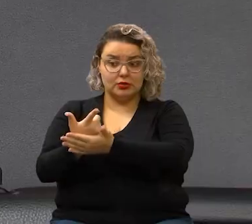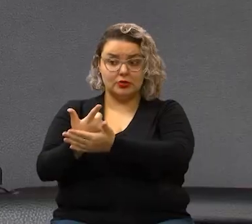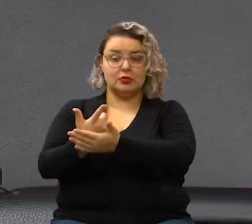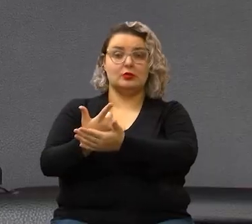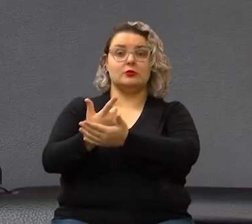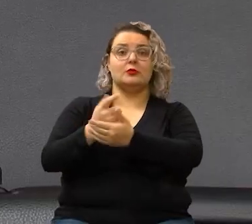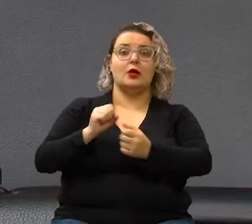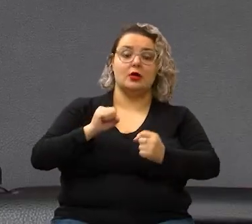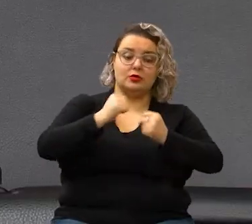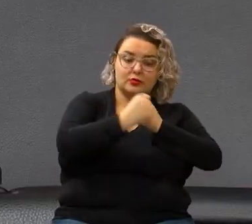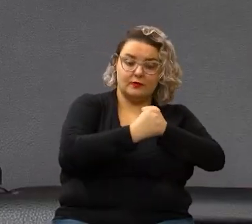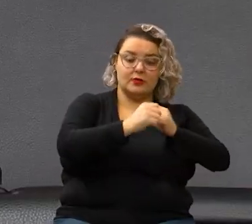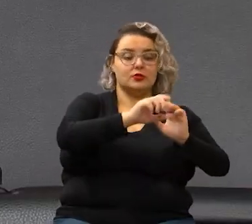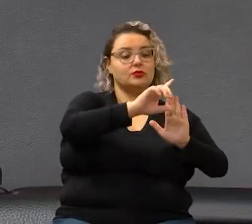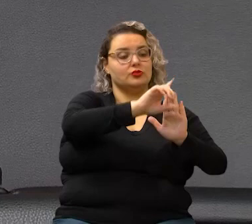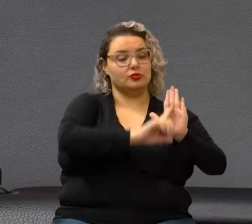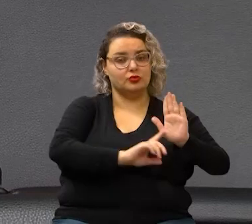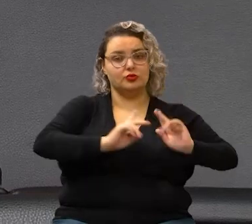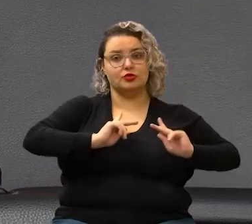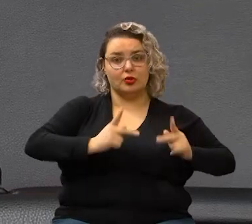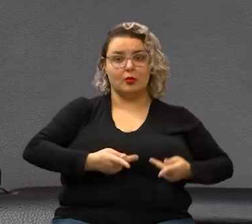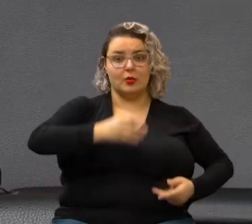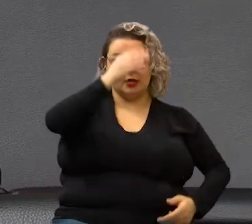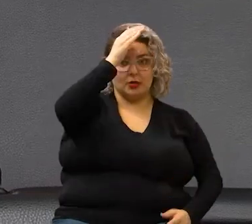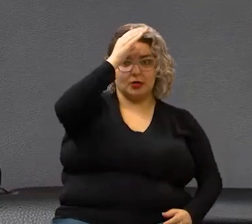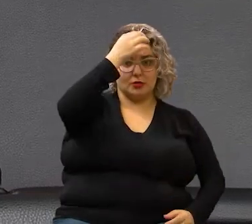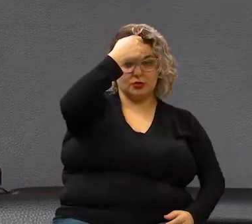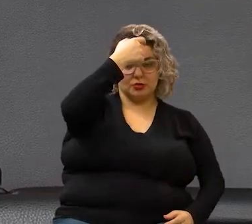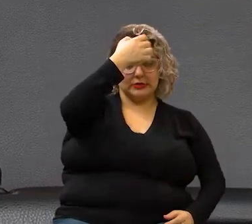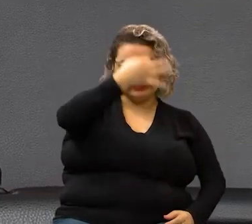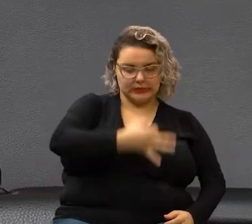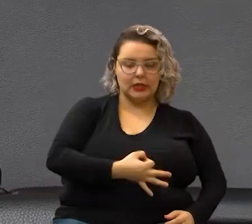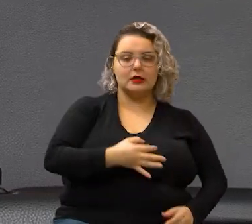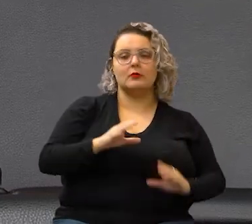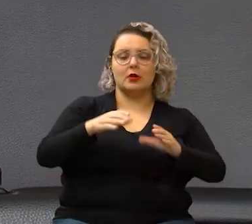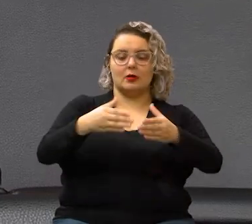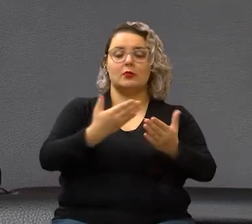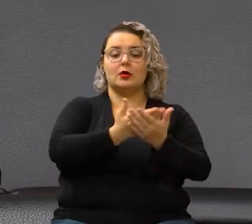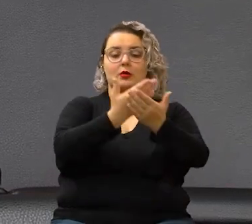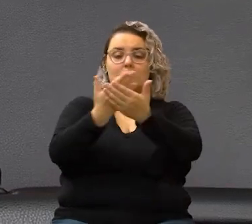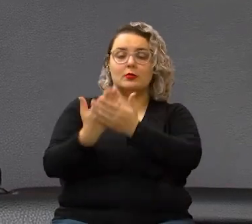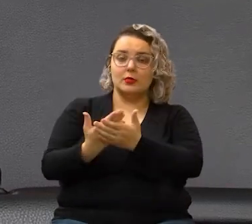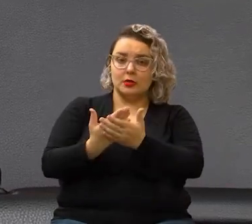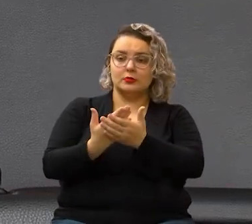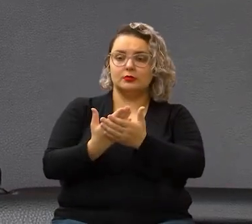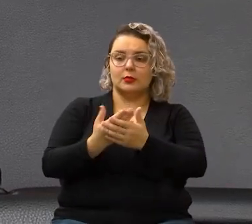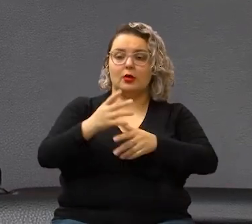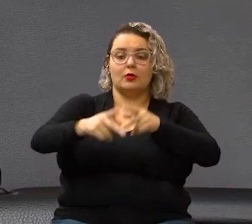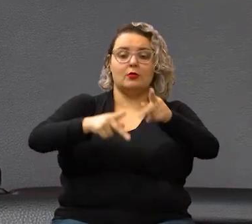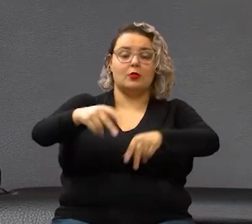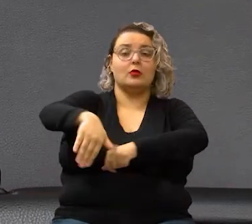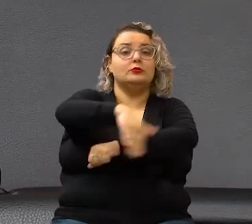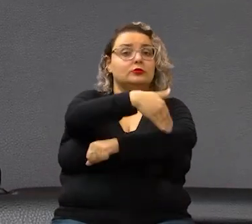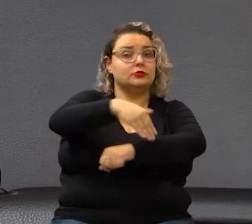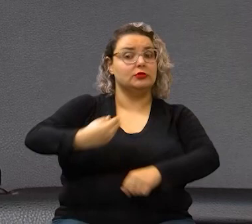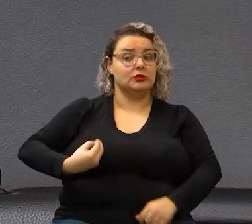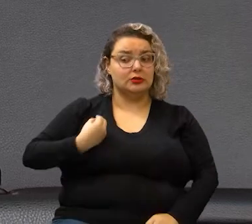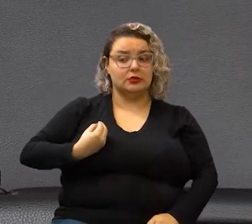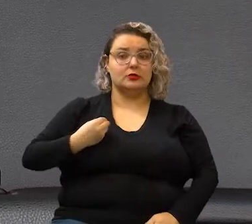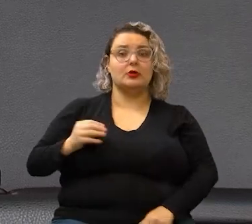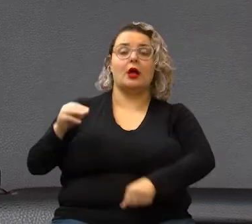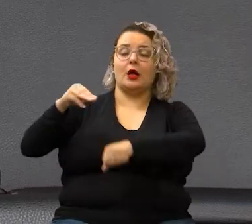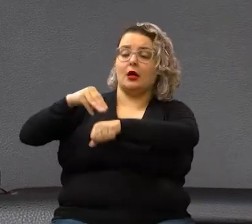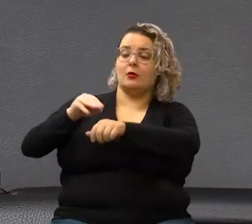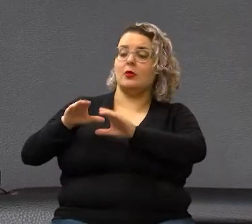Consumidor, Defesa dos Direitos Humanos e Cidadania, da Comissão Especial de Estudos sobre População em Situação de